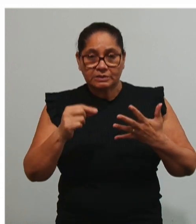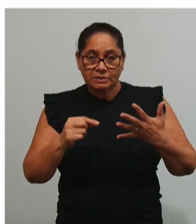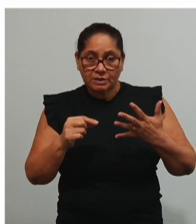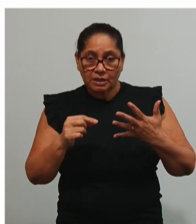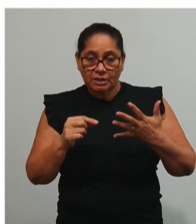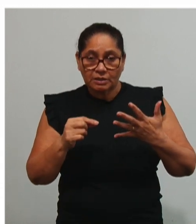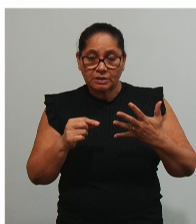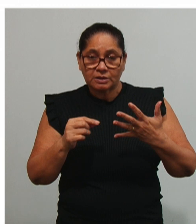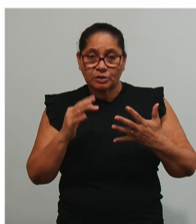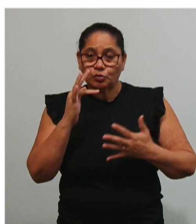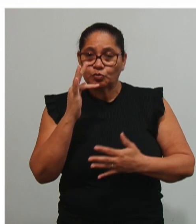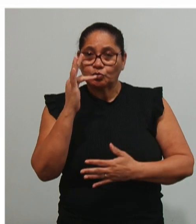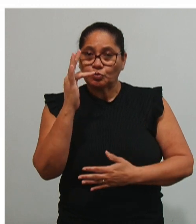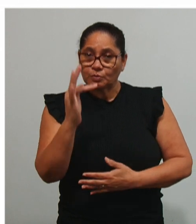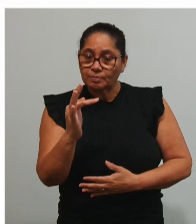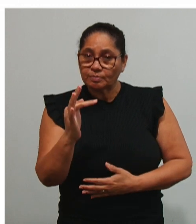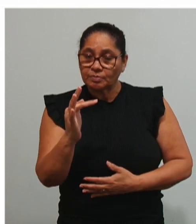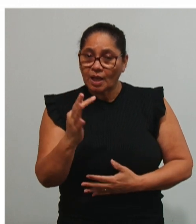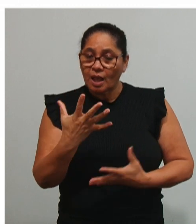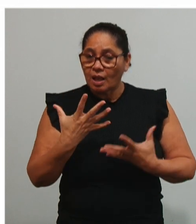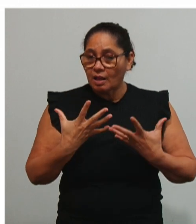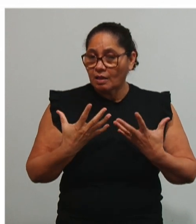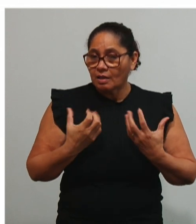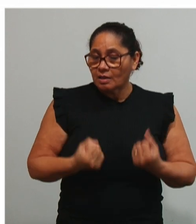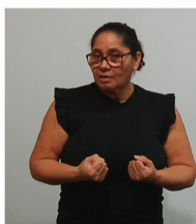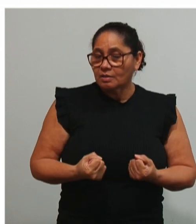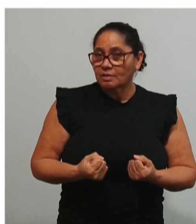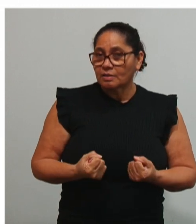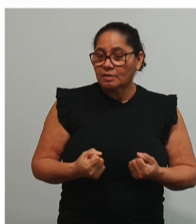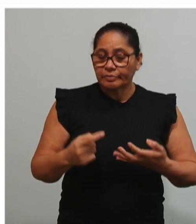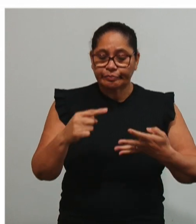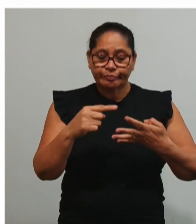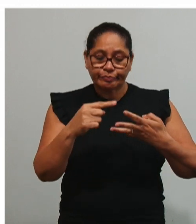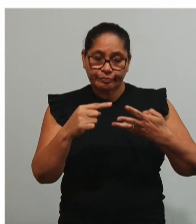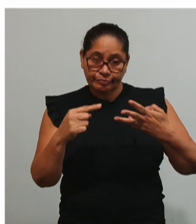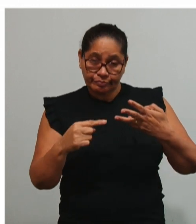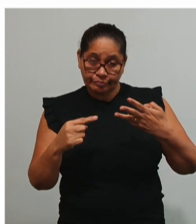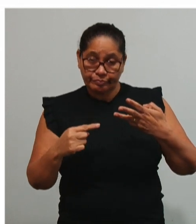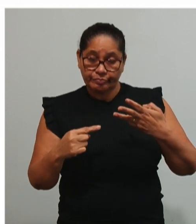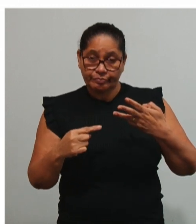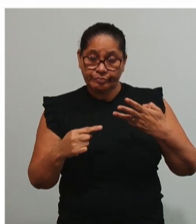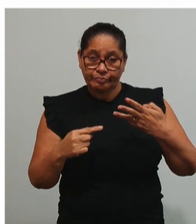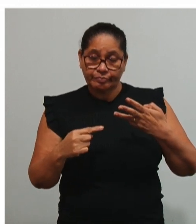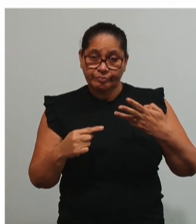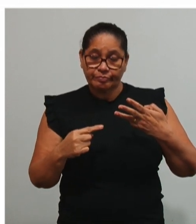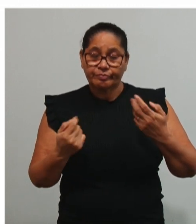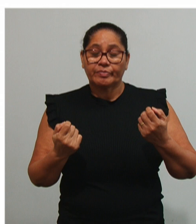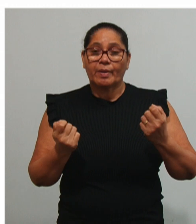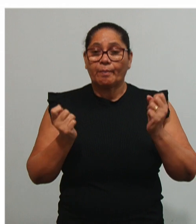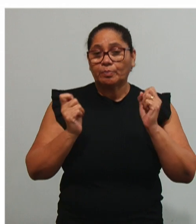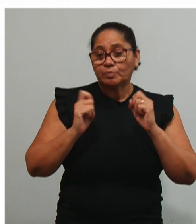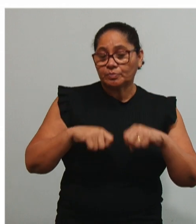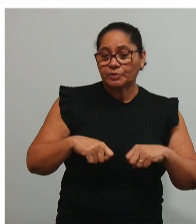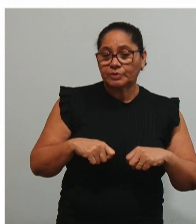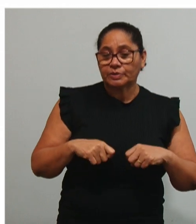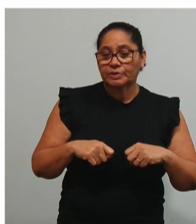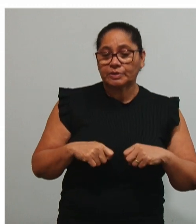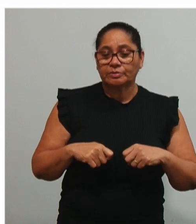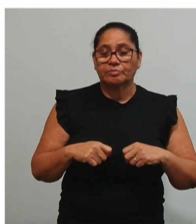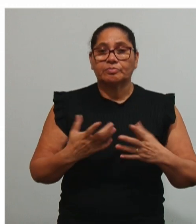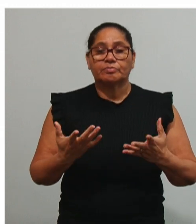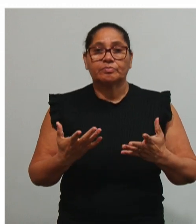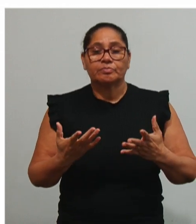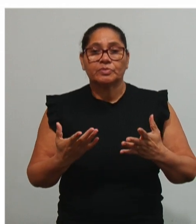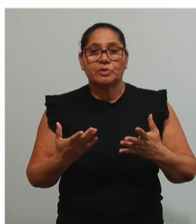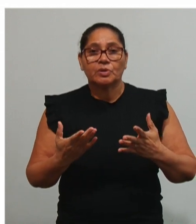formalização, ela permite, né, 3 ações necessárias, que são a